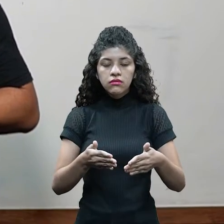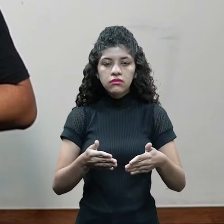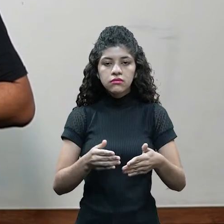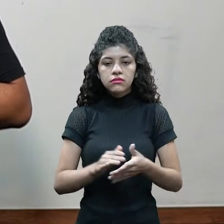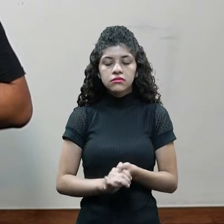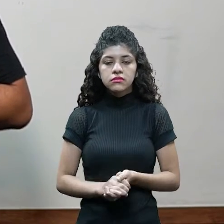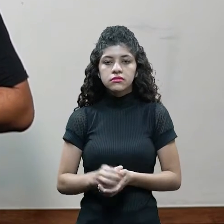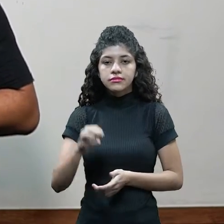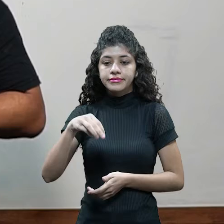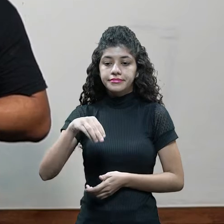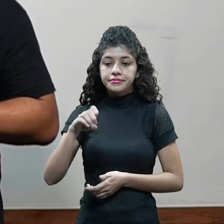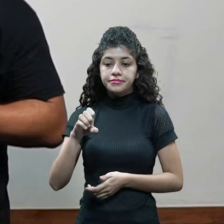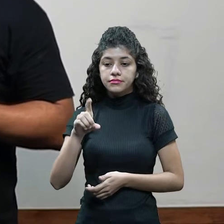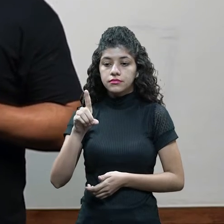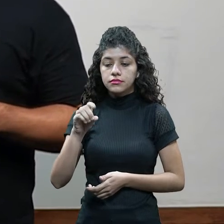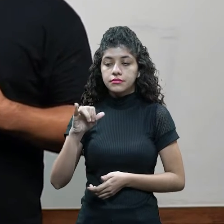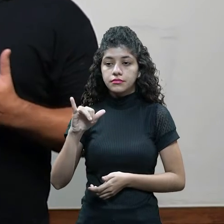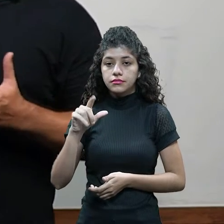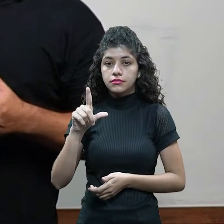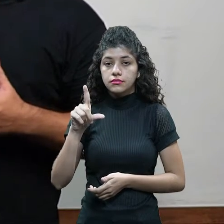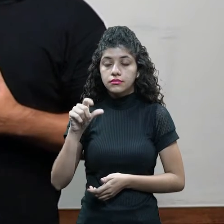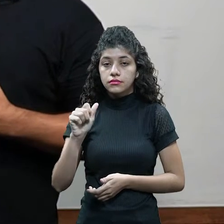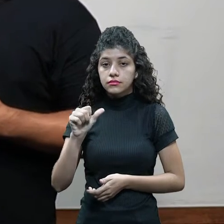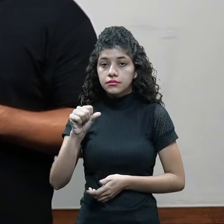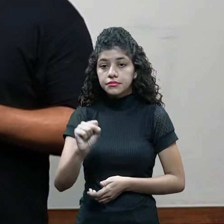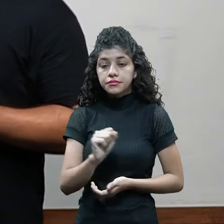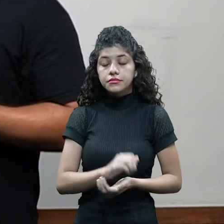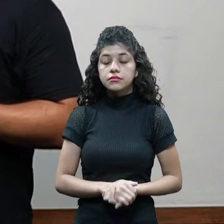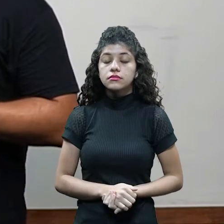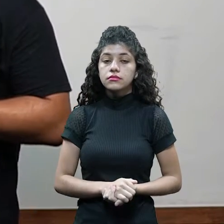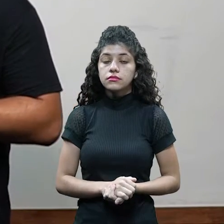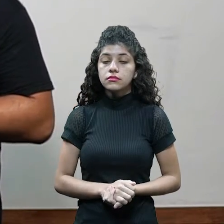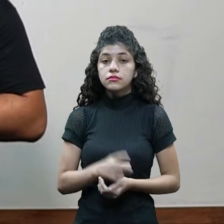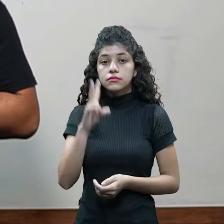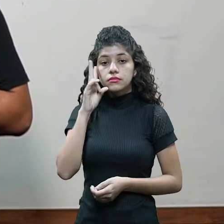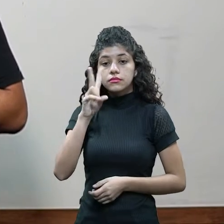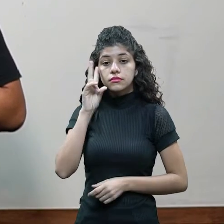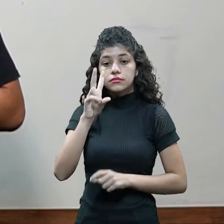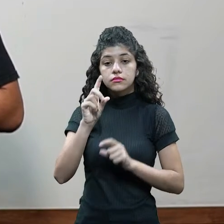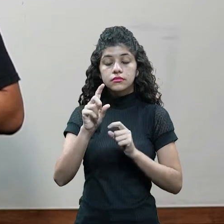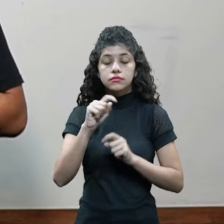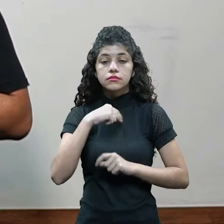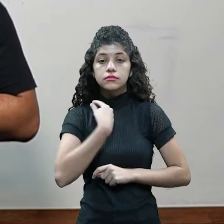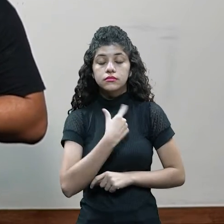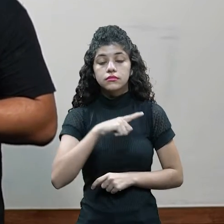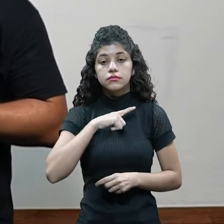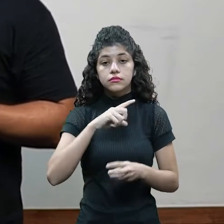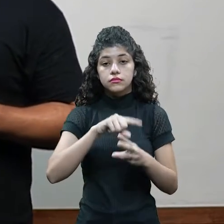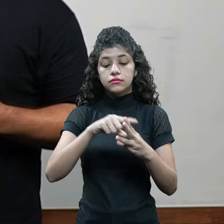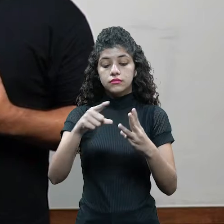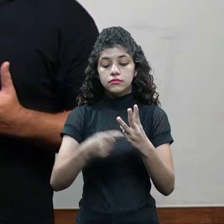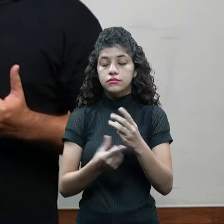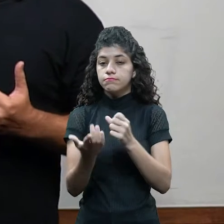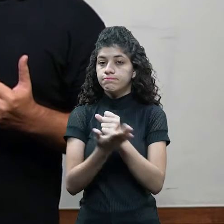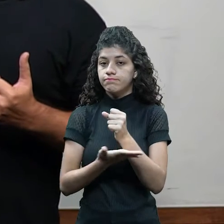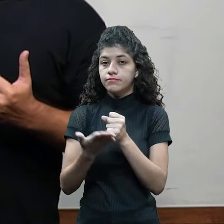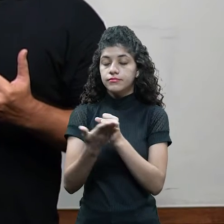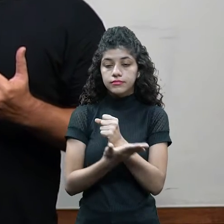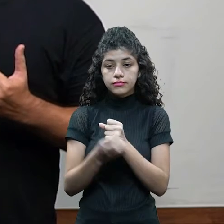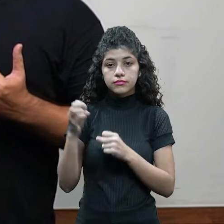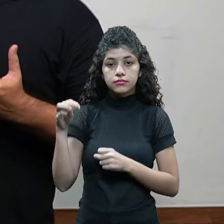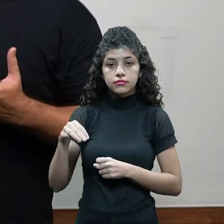medidas. Lembrando que quando eu falo em medidas, eu estou falando de grandezas. E nós estamos 3 grandezas que elas são fundamentais na